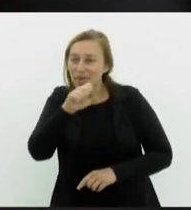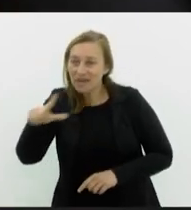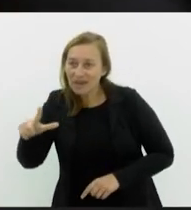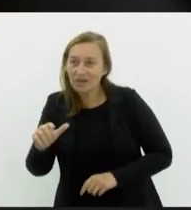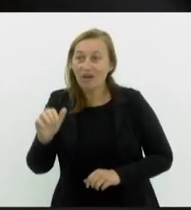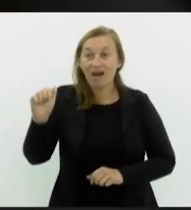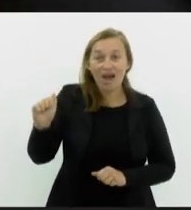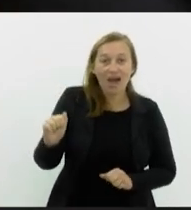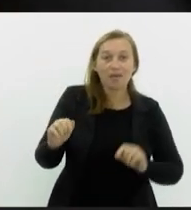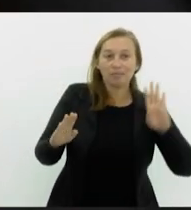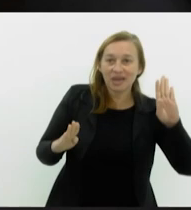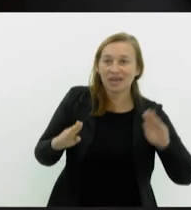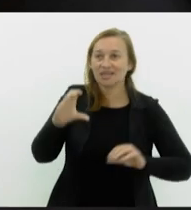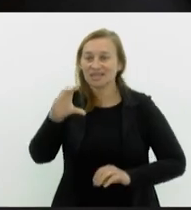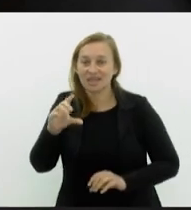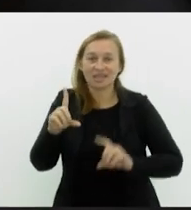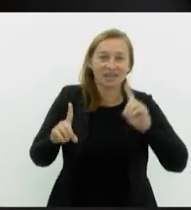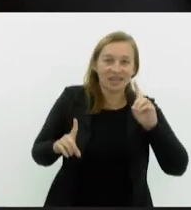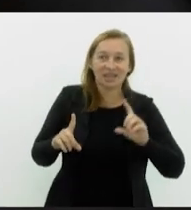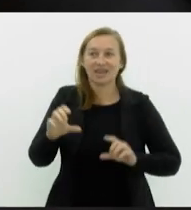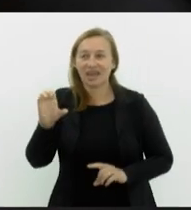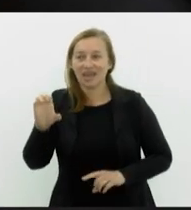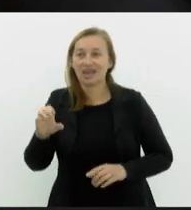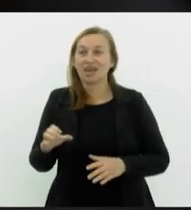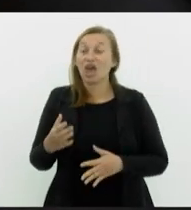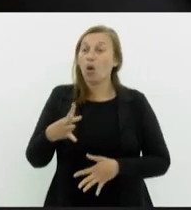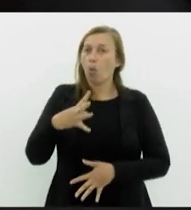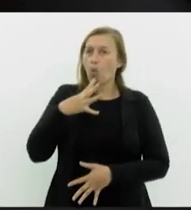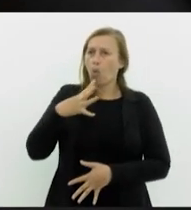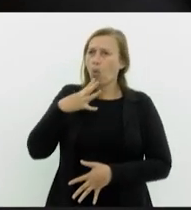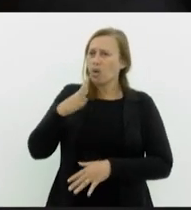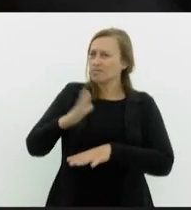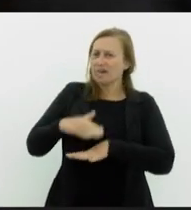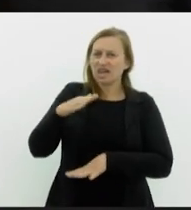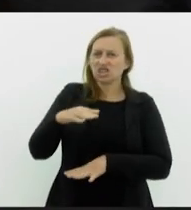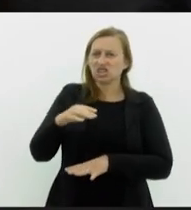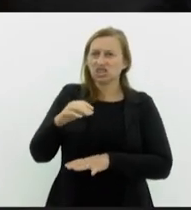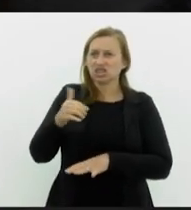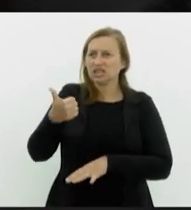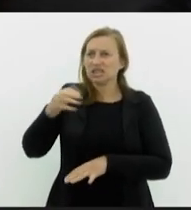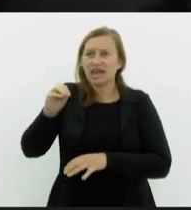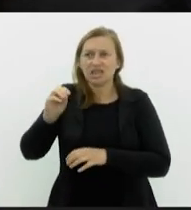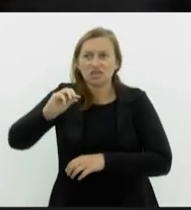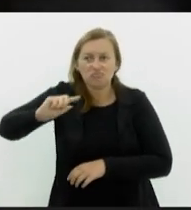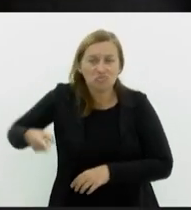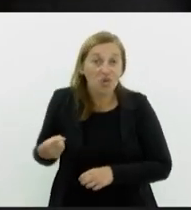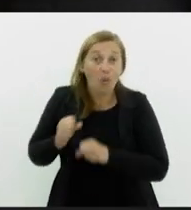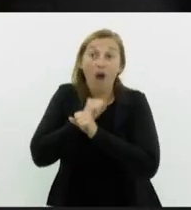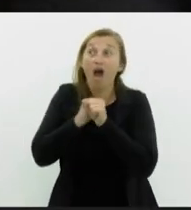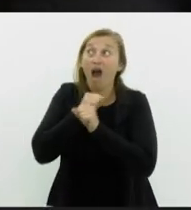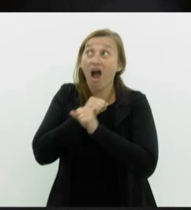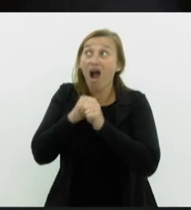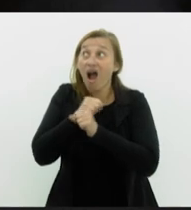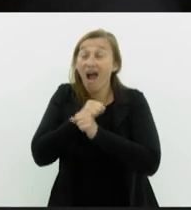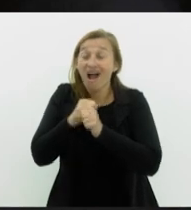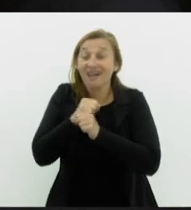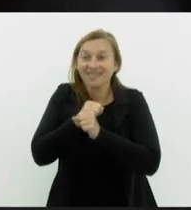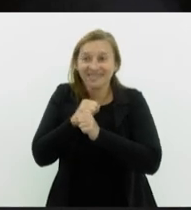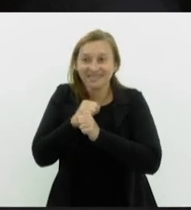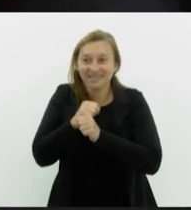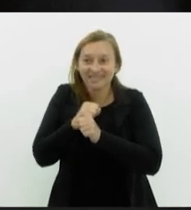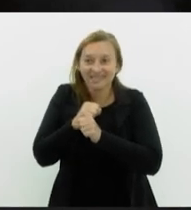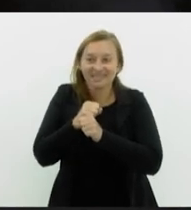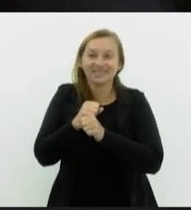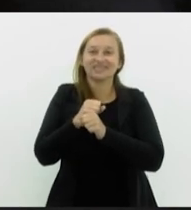aquilo. Gabriel aquilo outro. Eu conheço o Gabriel há mais de 10 mil anos, até pelas vinculações maçônicas que